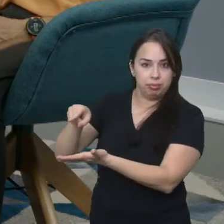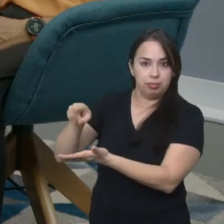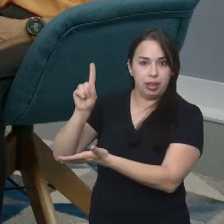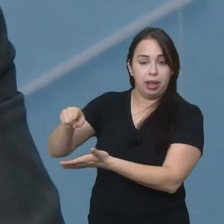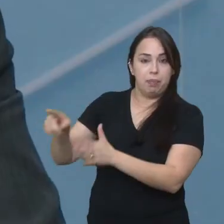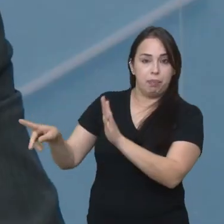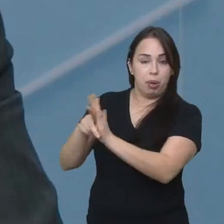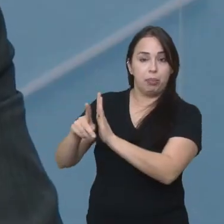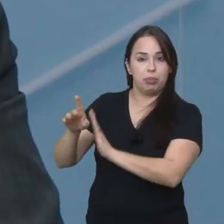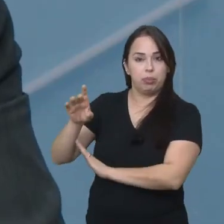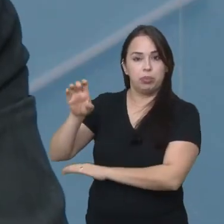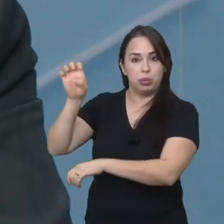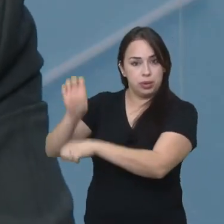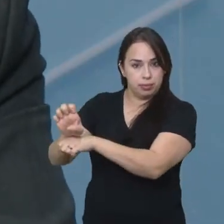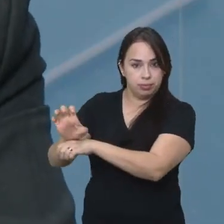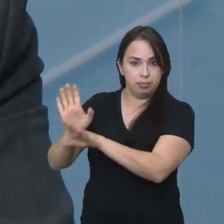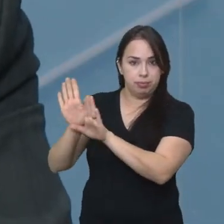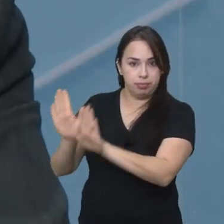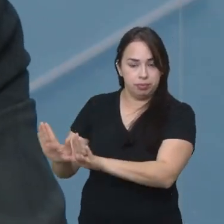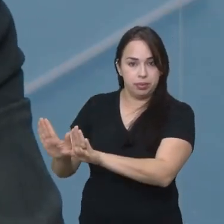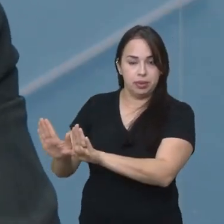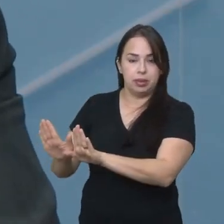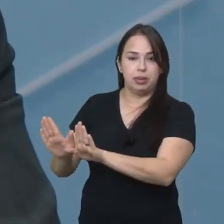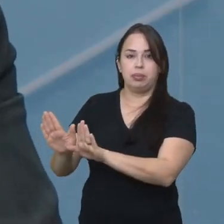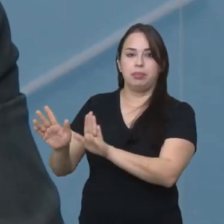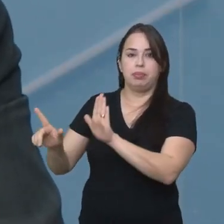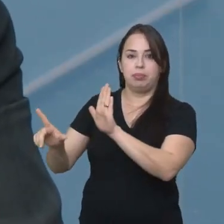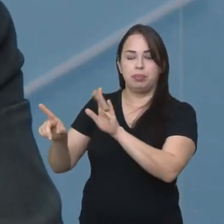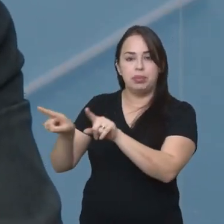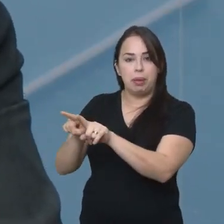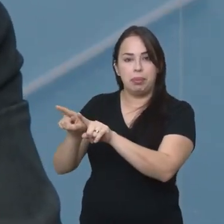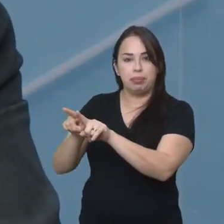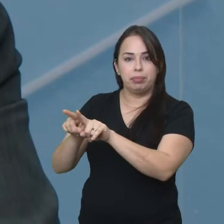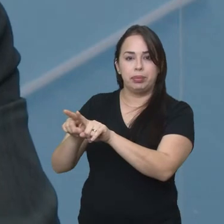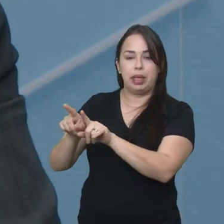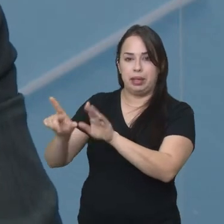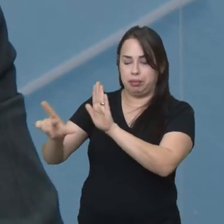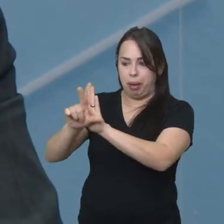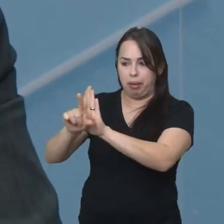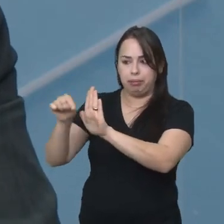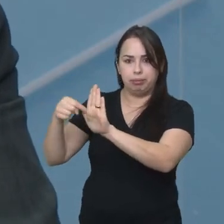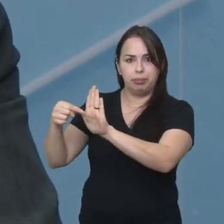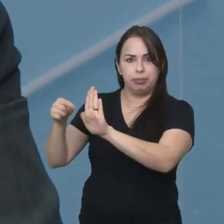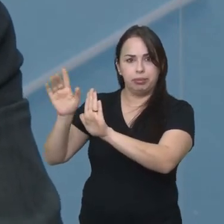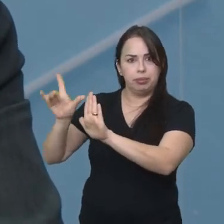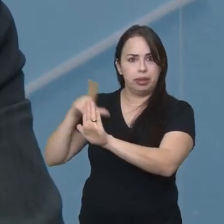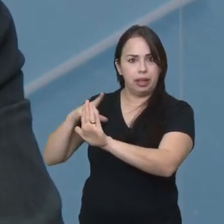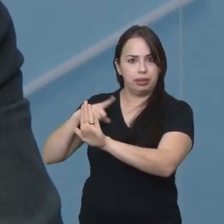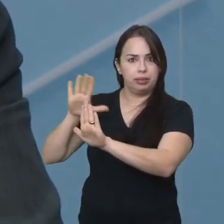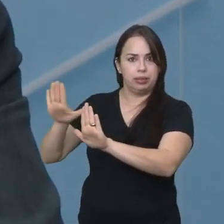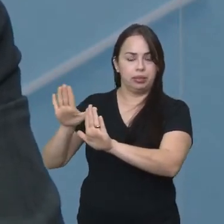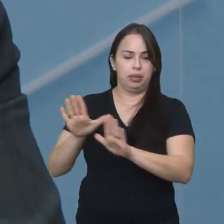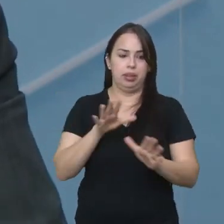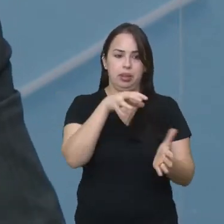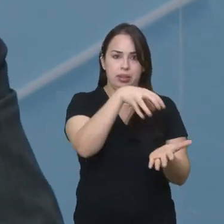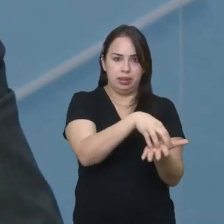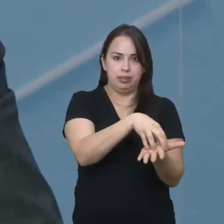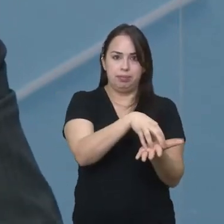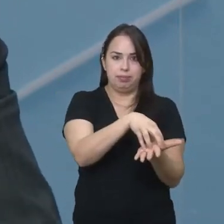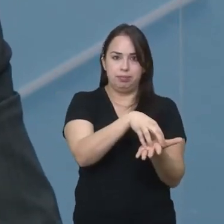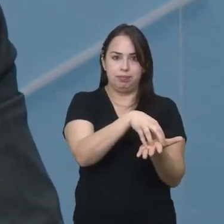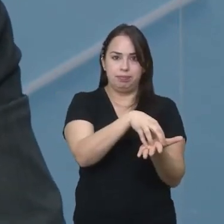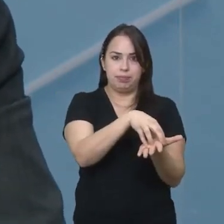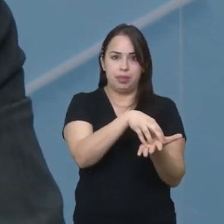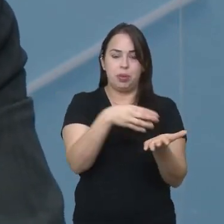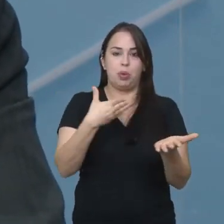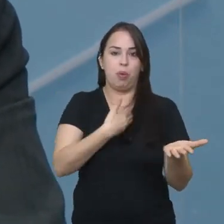órgão de Estado, né? É de uma política permanente, que tem previsão e lei. O SEDECA é uma organização não governamental,